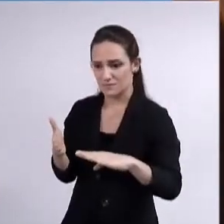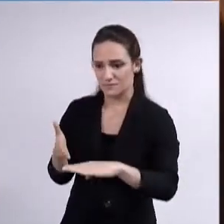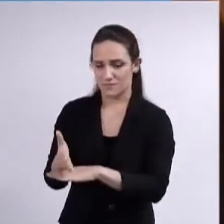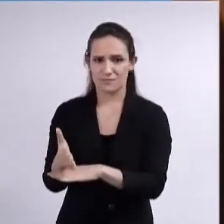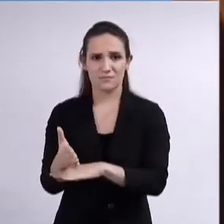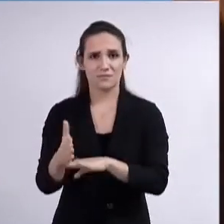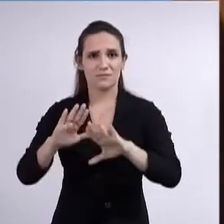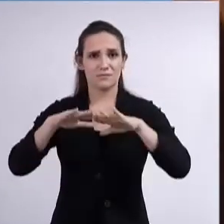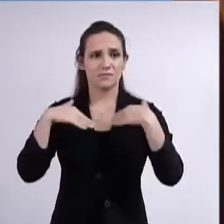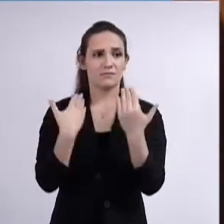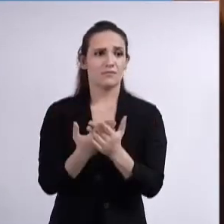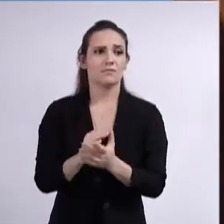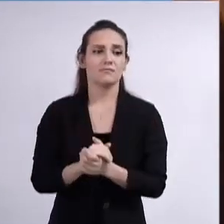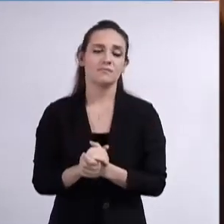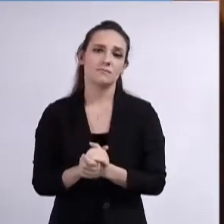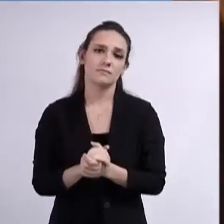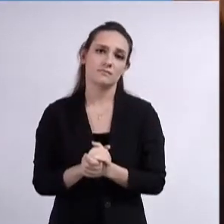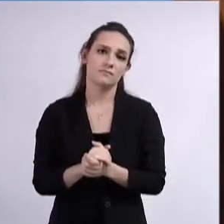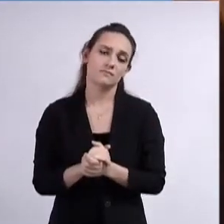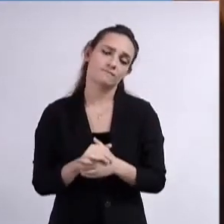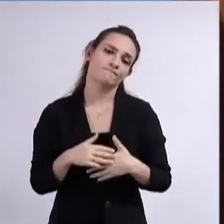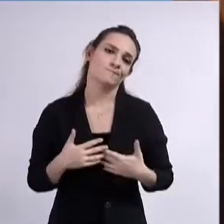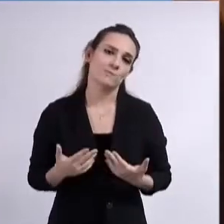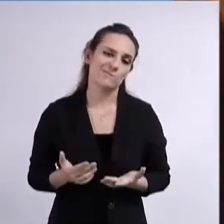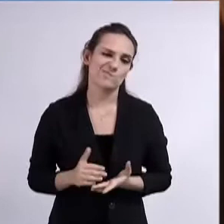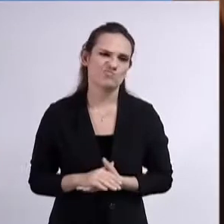escola e, infelizmente,